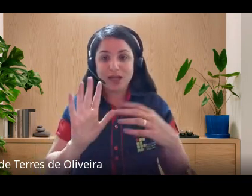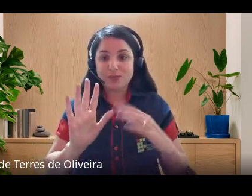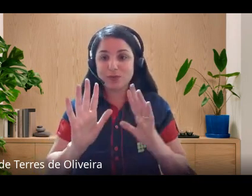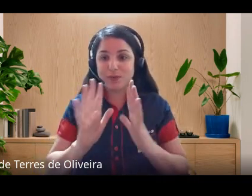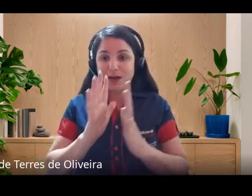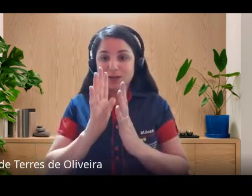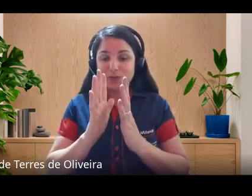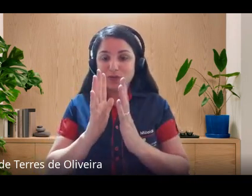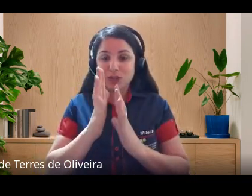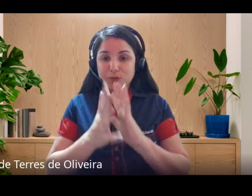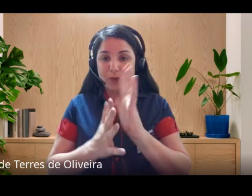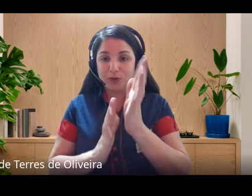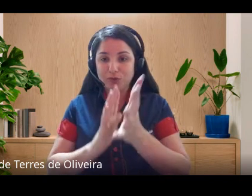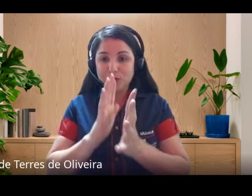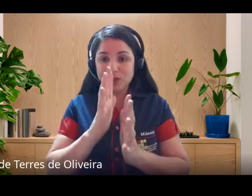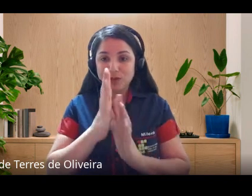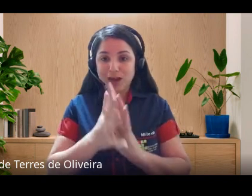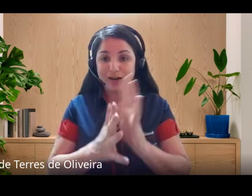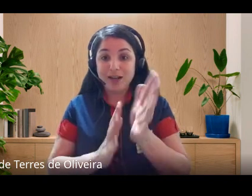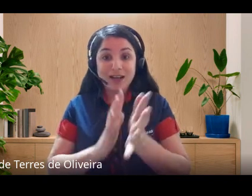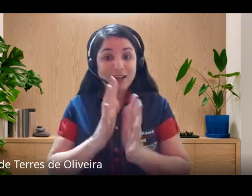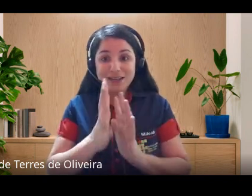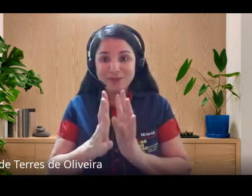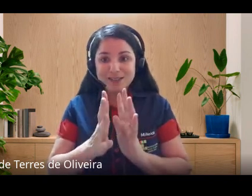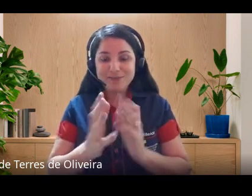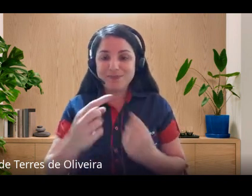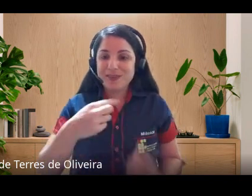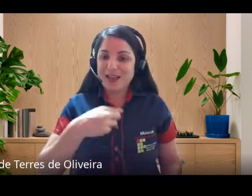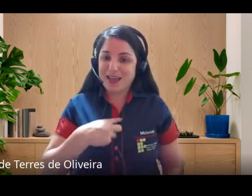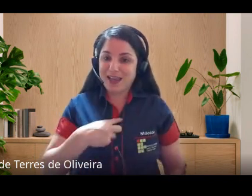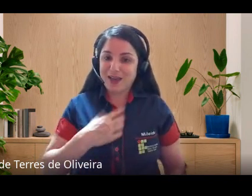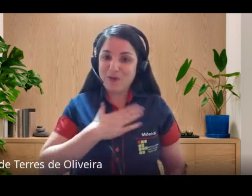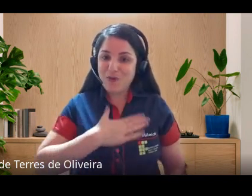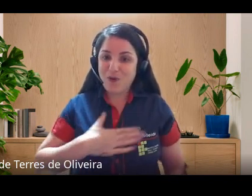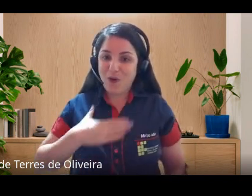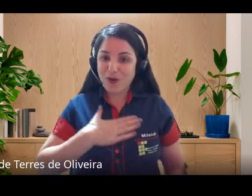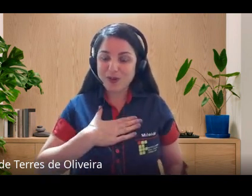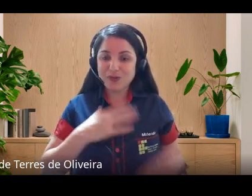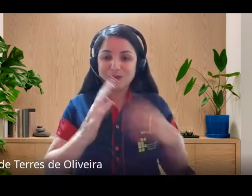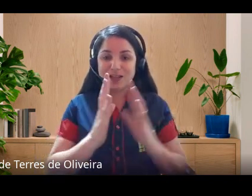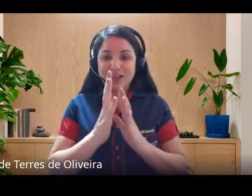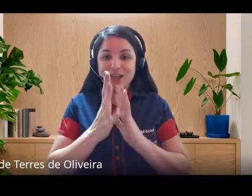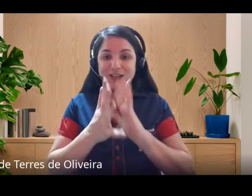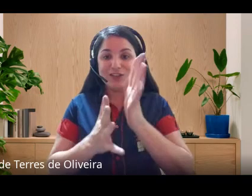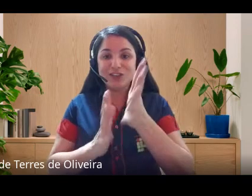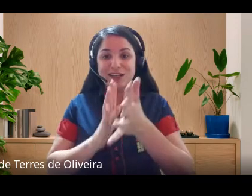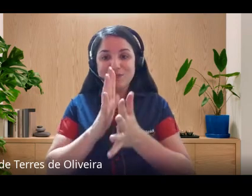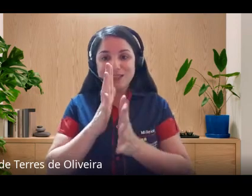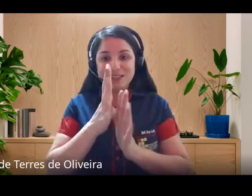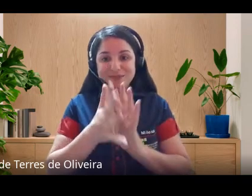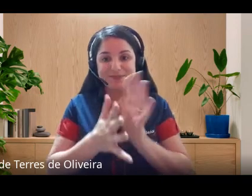gosto, as mãos abertas, uma de frente para a outra, movimento circular. Libras. Eu gosto